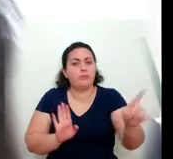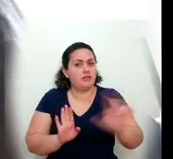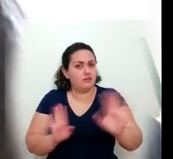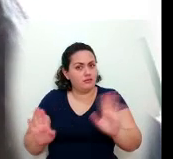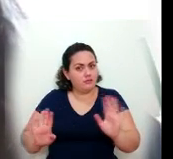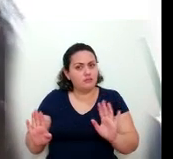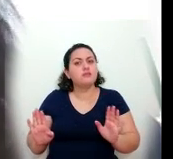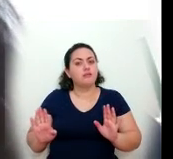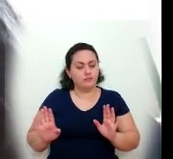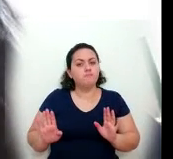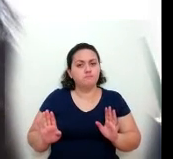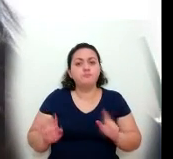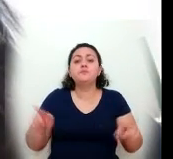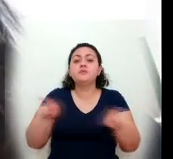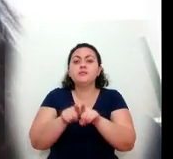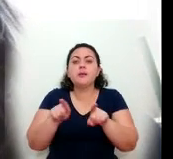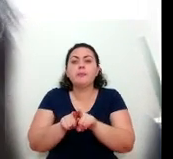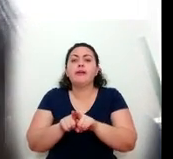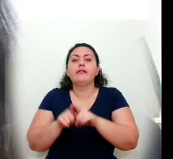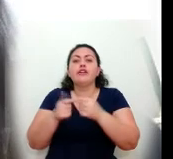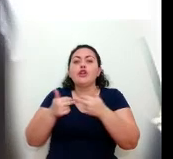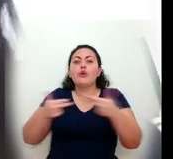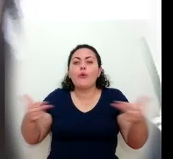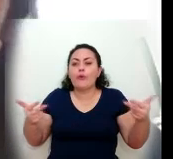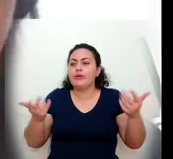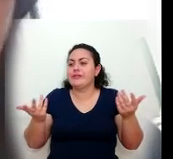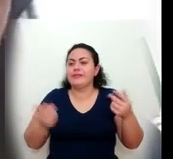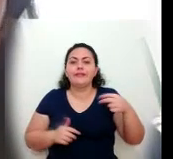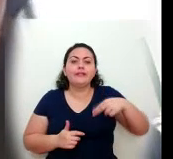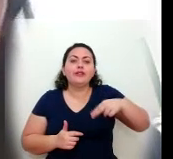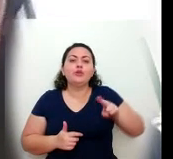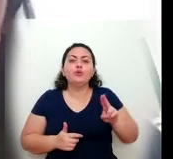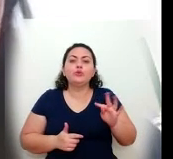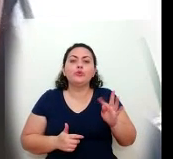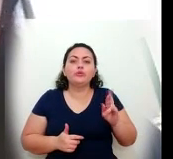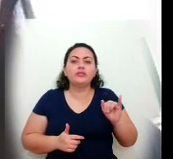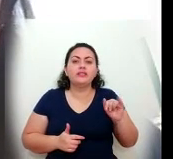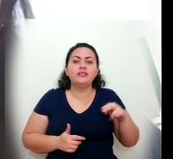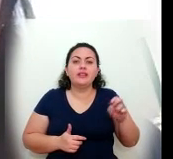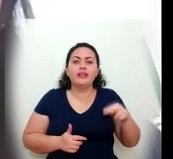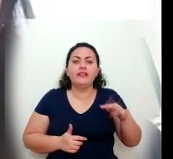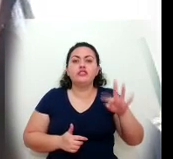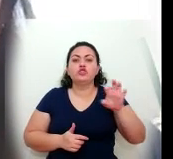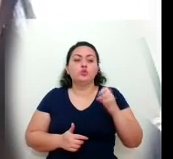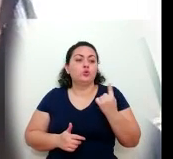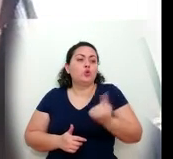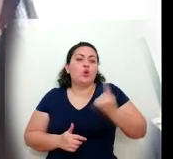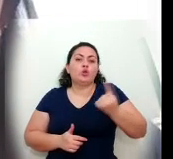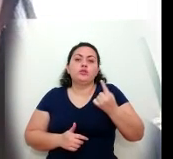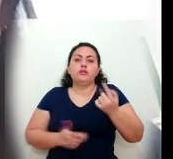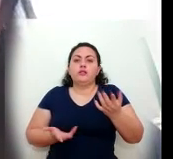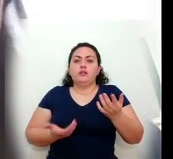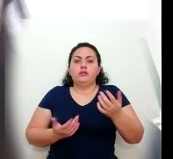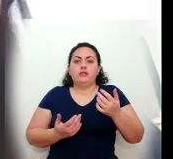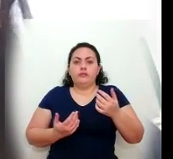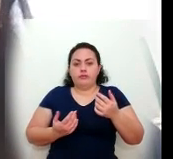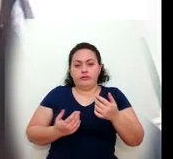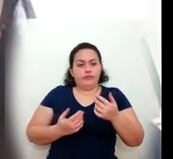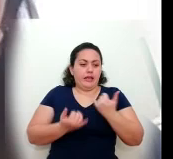não há necessidade, né? E assim como nenhum nutriente isoladamente, né, é responsável por nenhuma